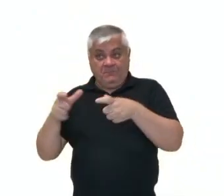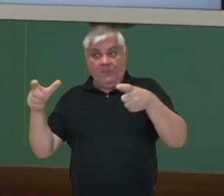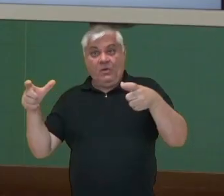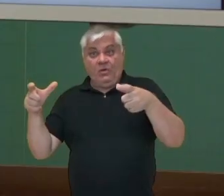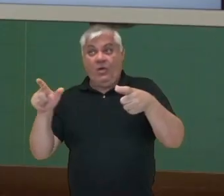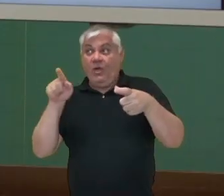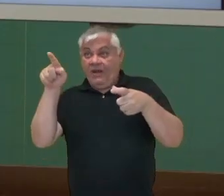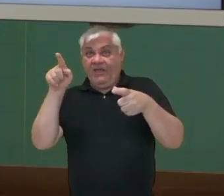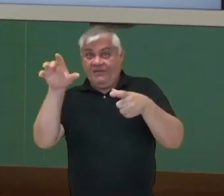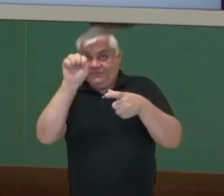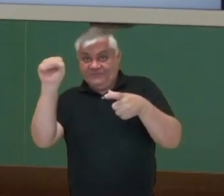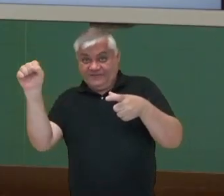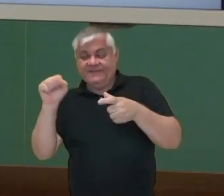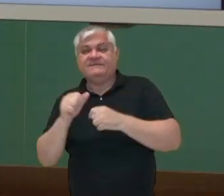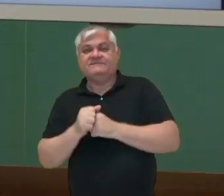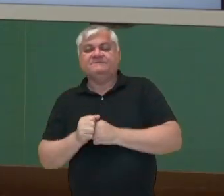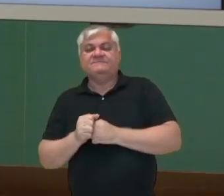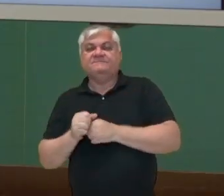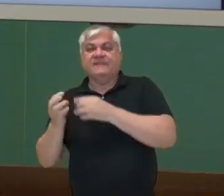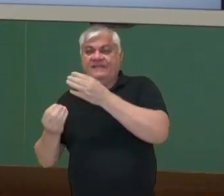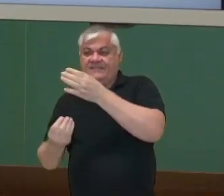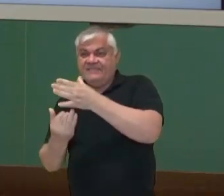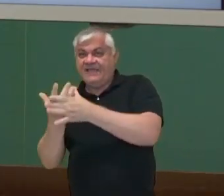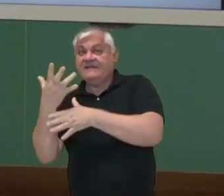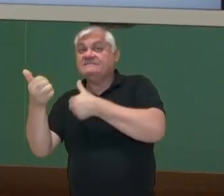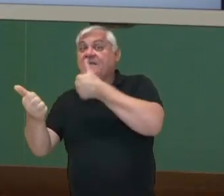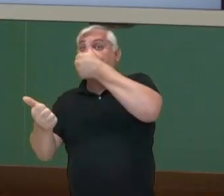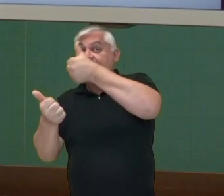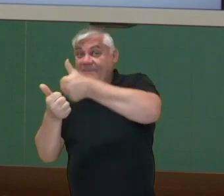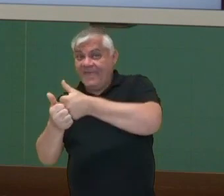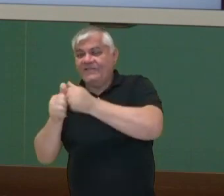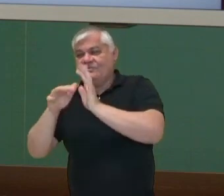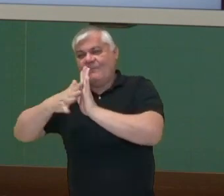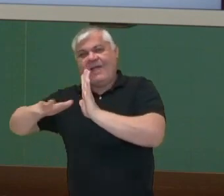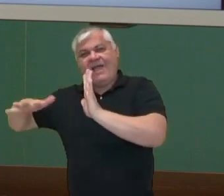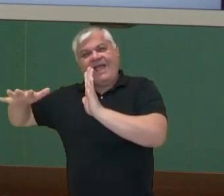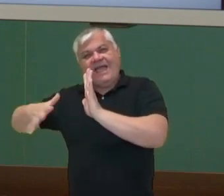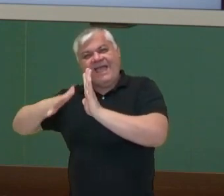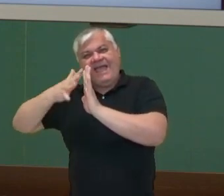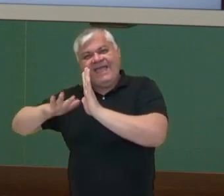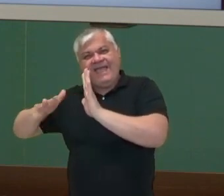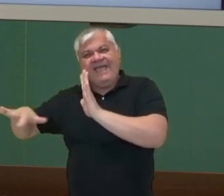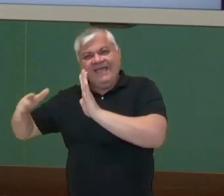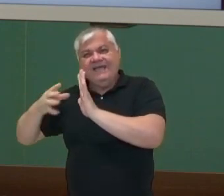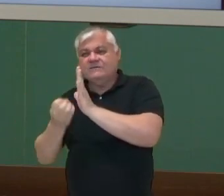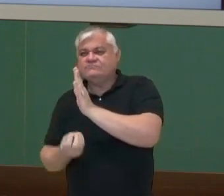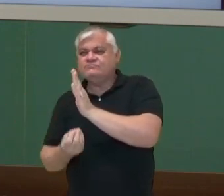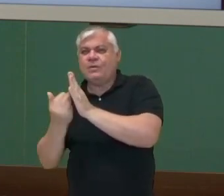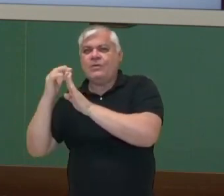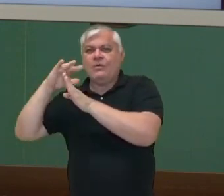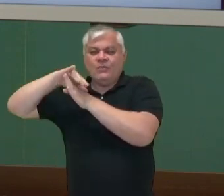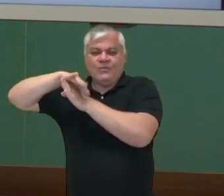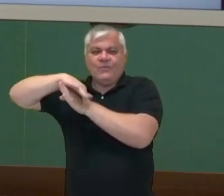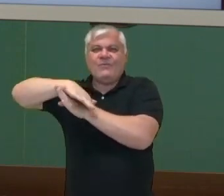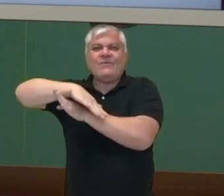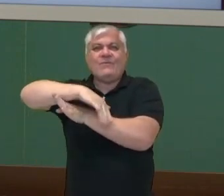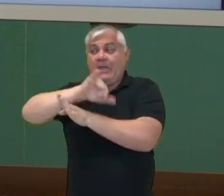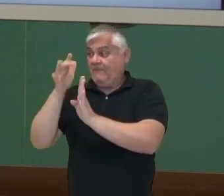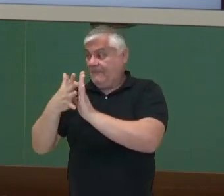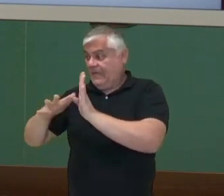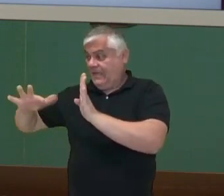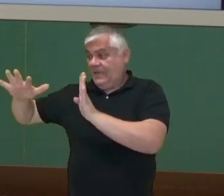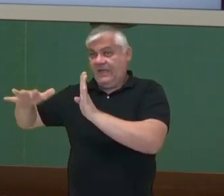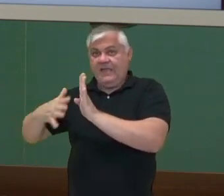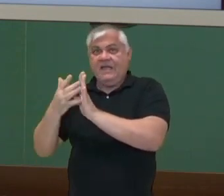da região sudeste nascem próximo ao oceano e correm na direção do interior. Você sabia